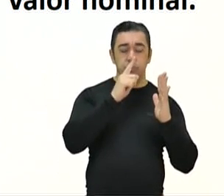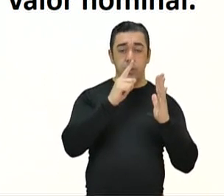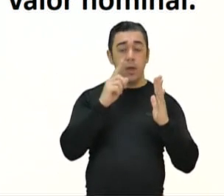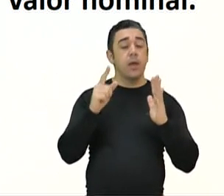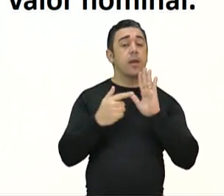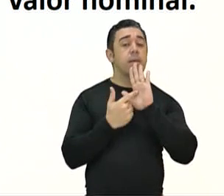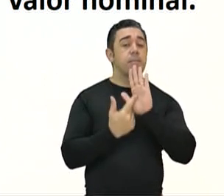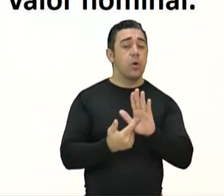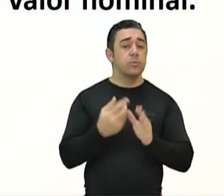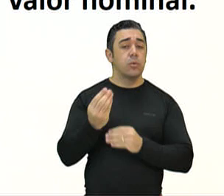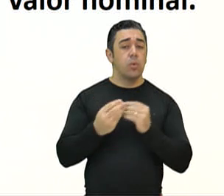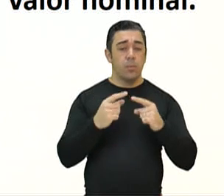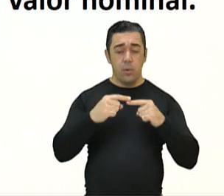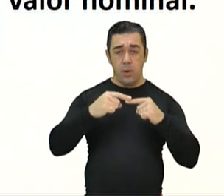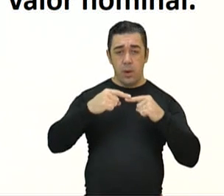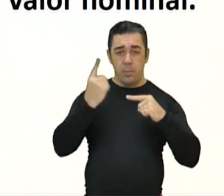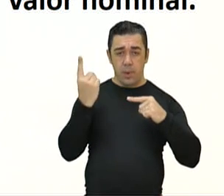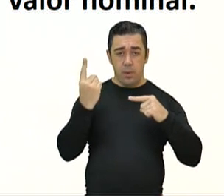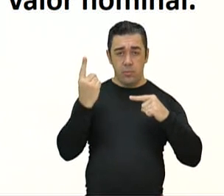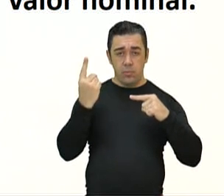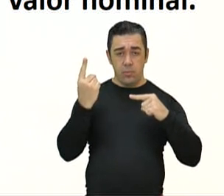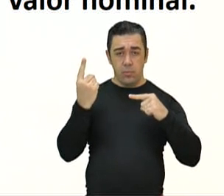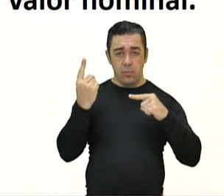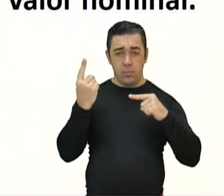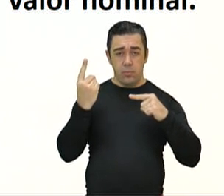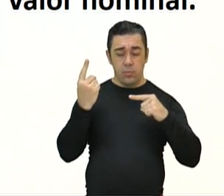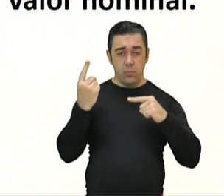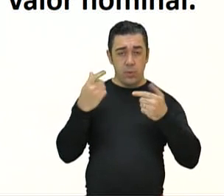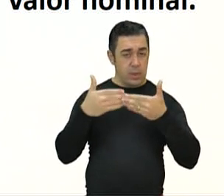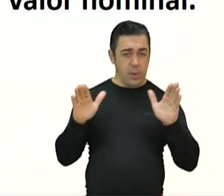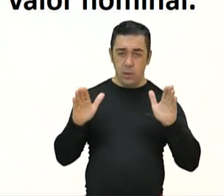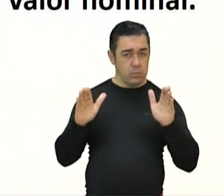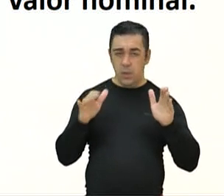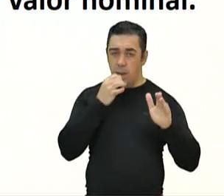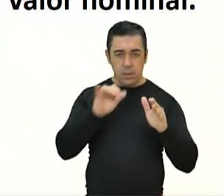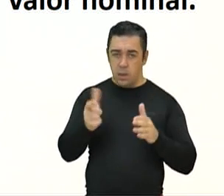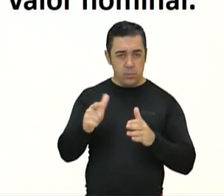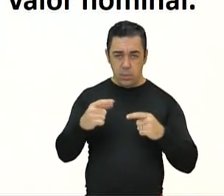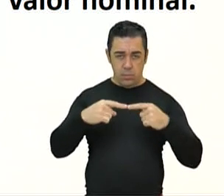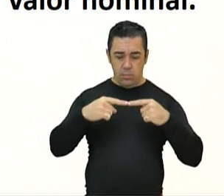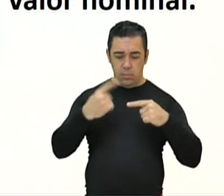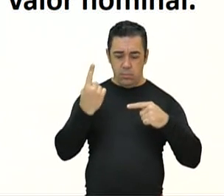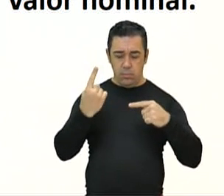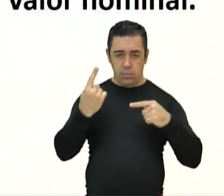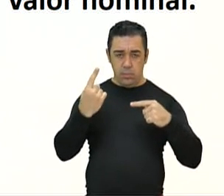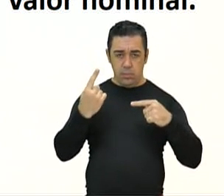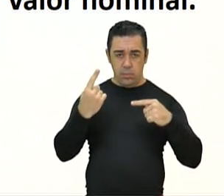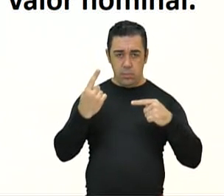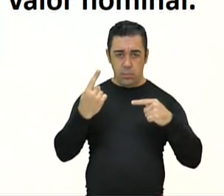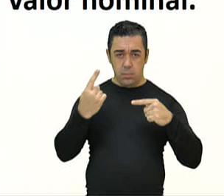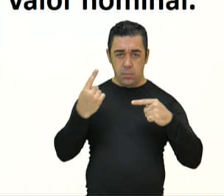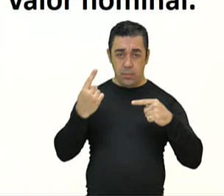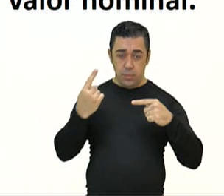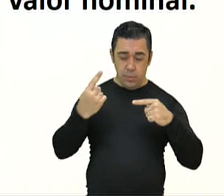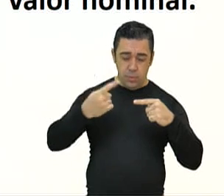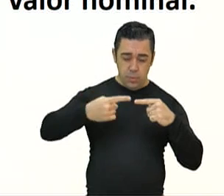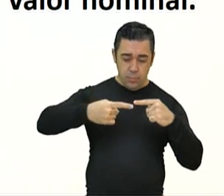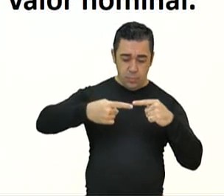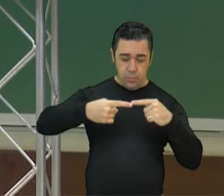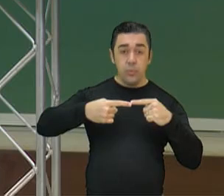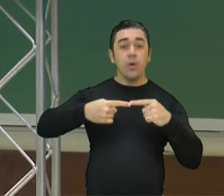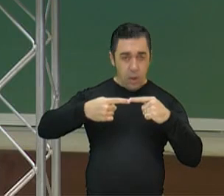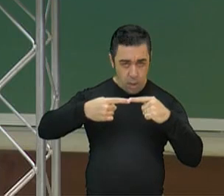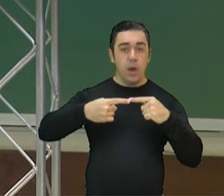o interruptor aberto está representado aqui pela a chavinha, né, aberta aqui. E